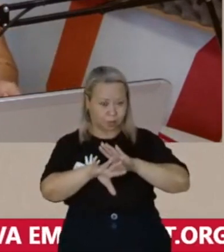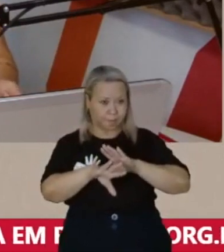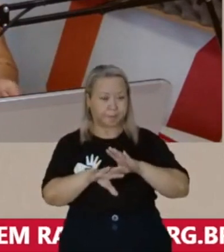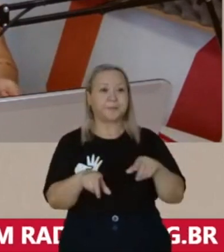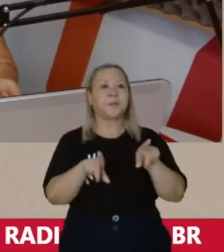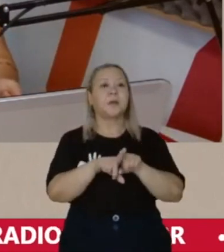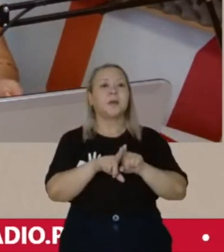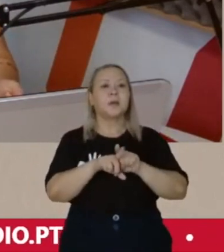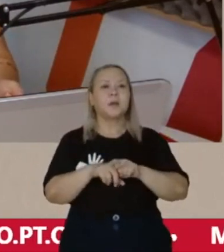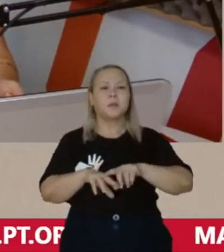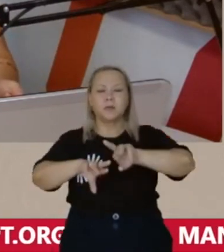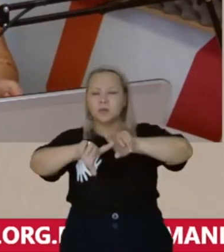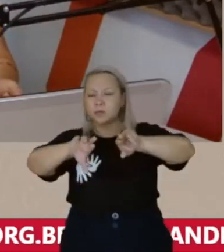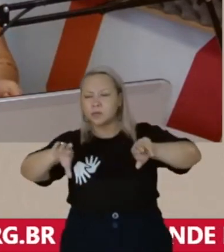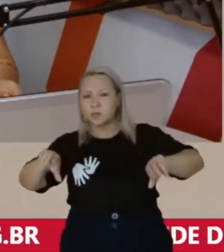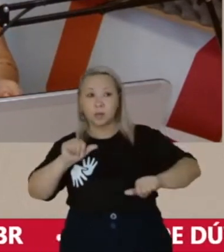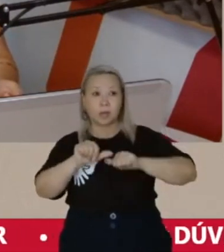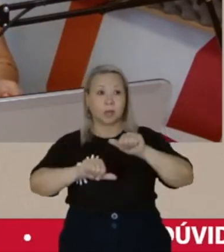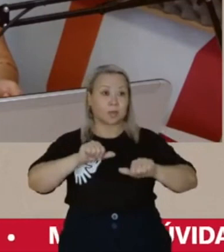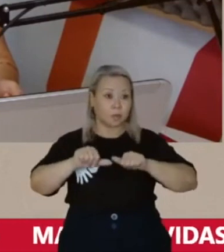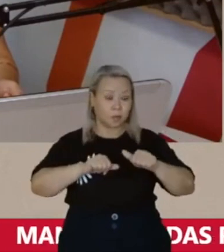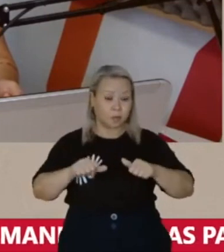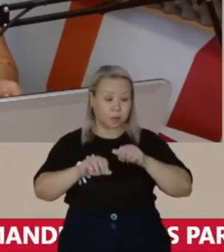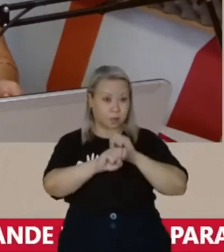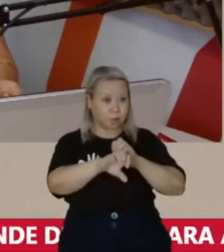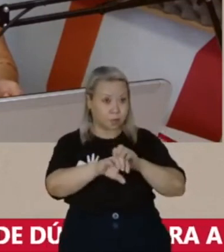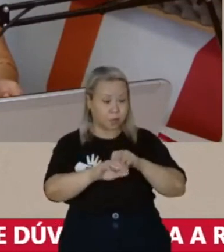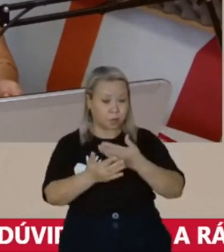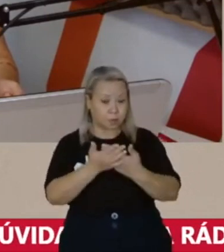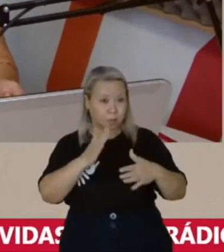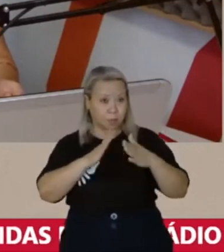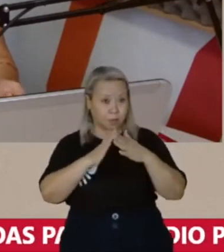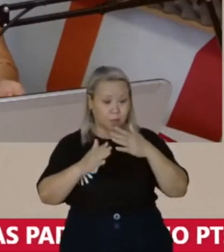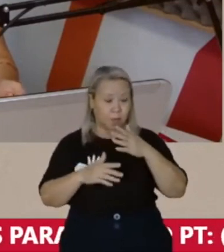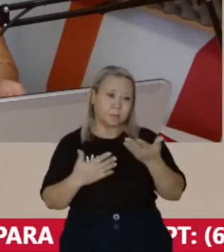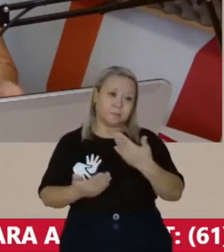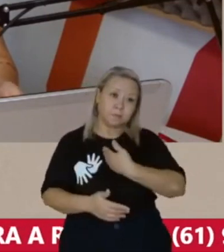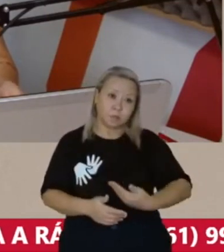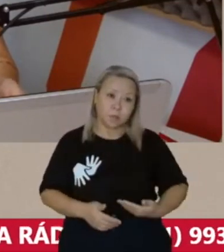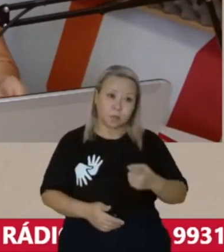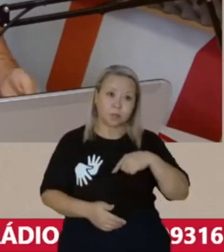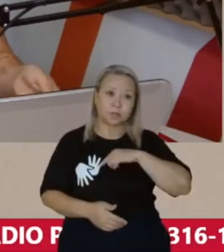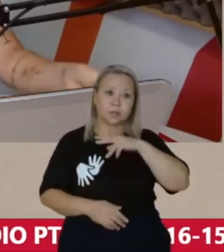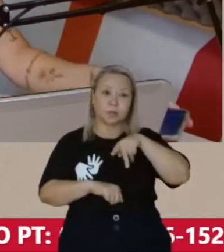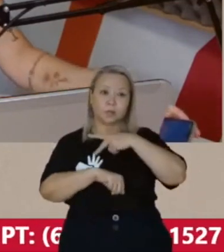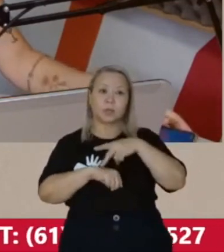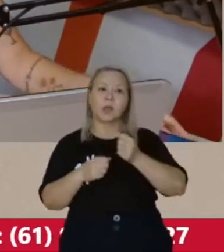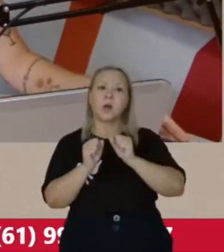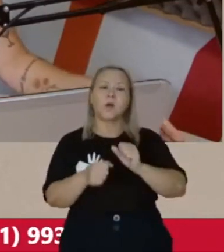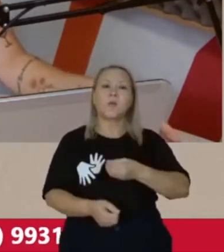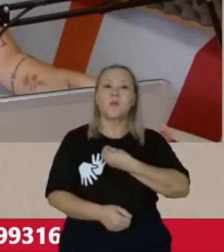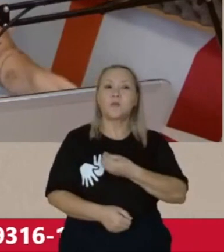vi inúmeras transformações na educação e na escola pública do nosso país, né? E eu pude viver